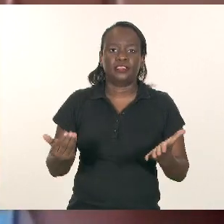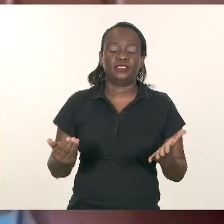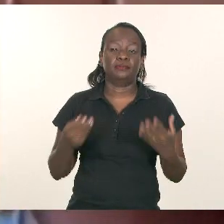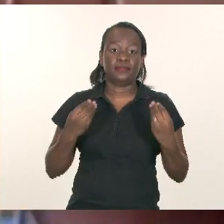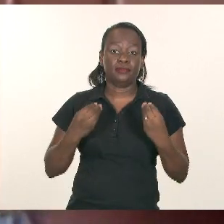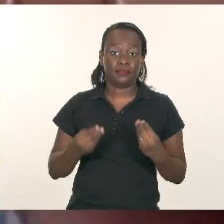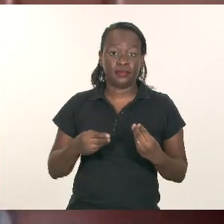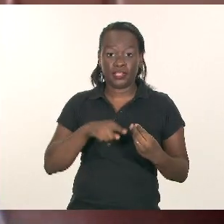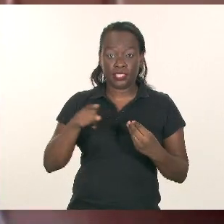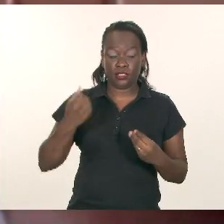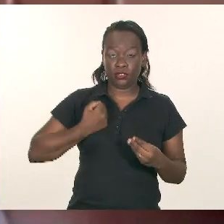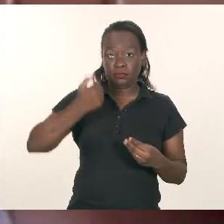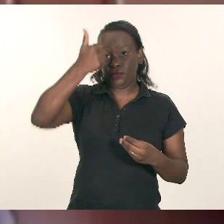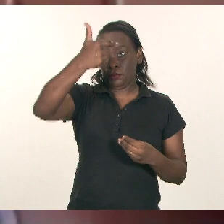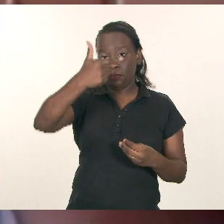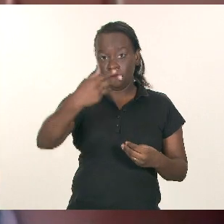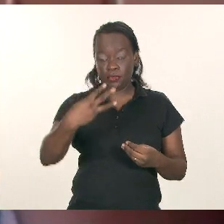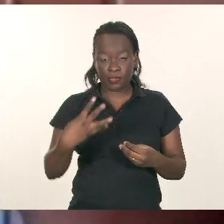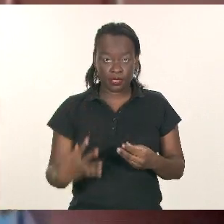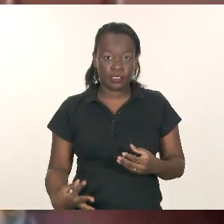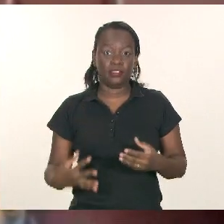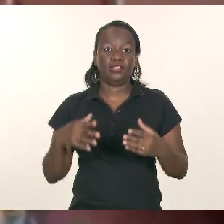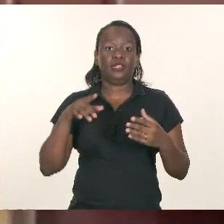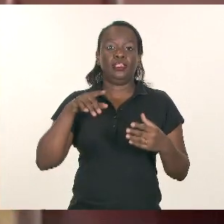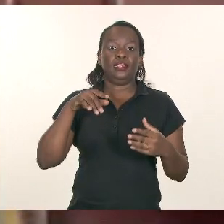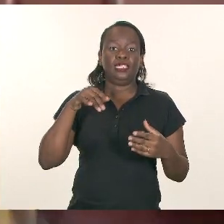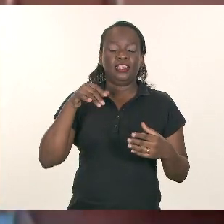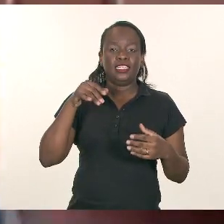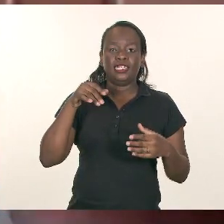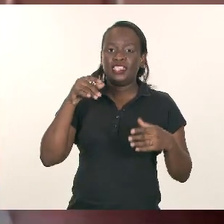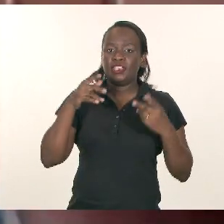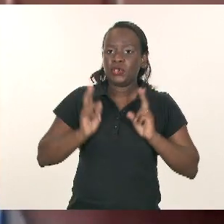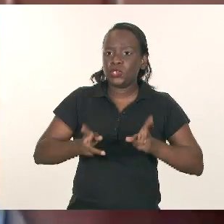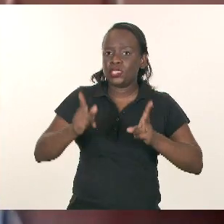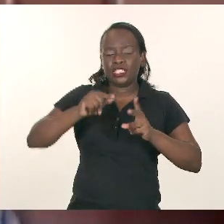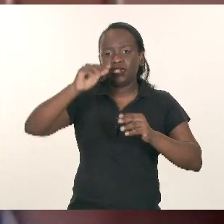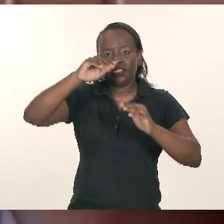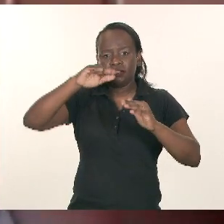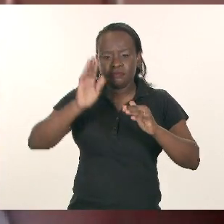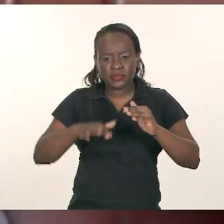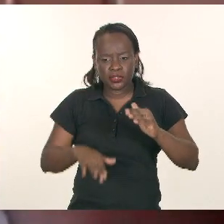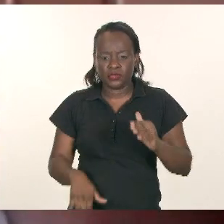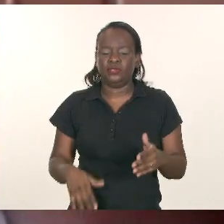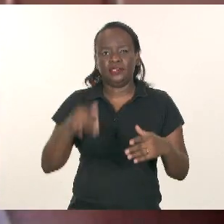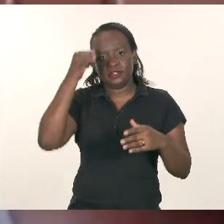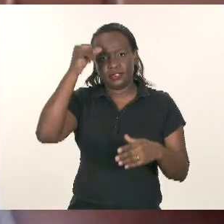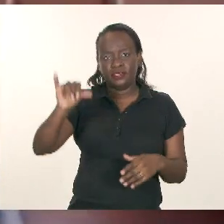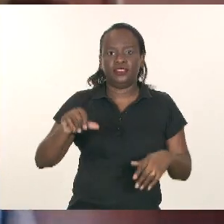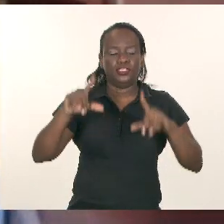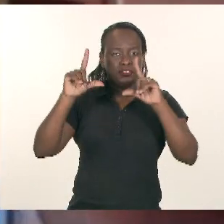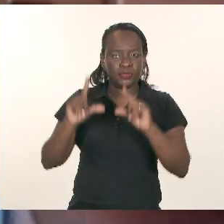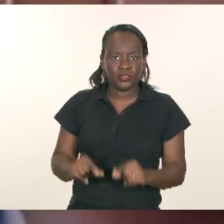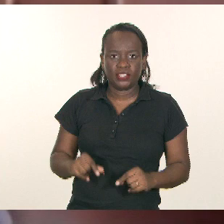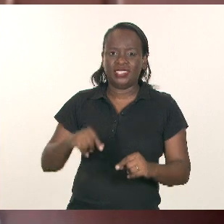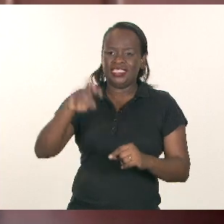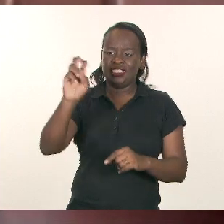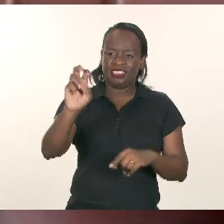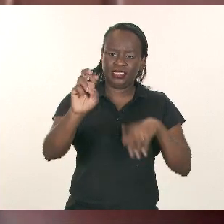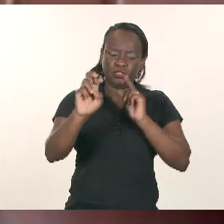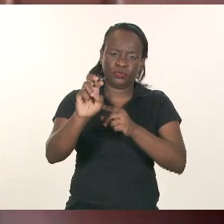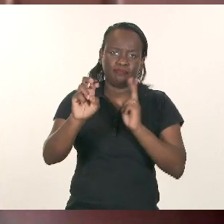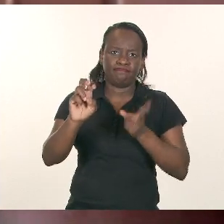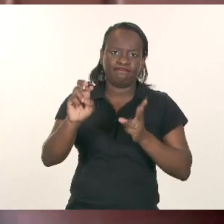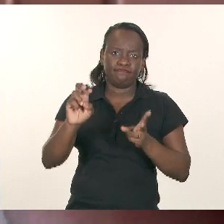para que esse ranking, né, que a gente não continue ranqueando nesse sentido, numa 5ª